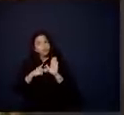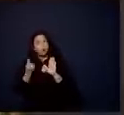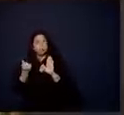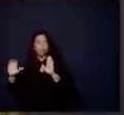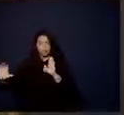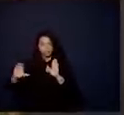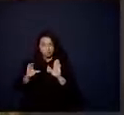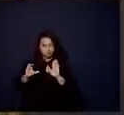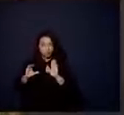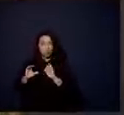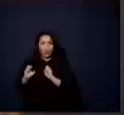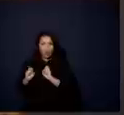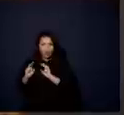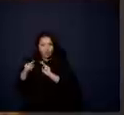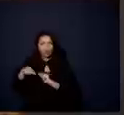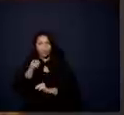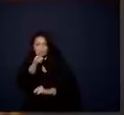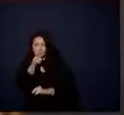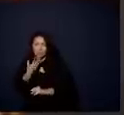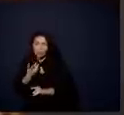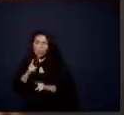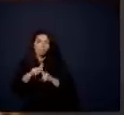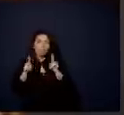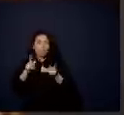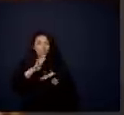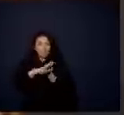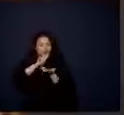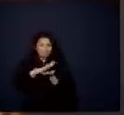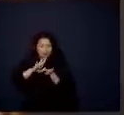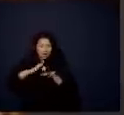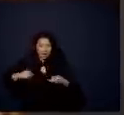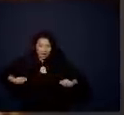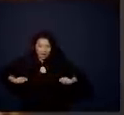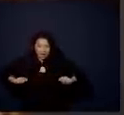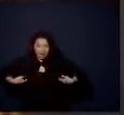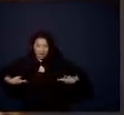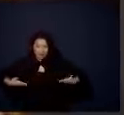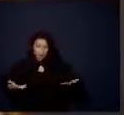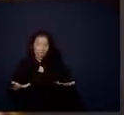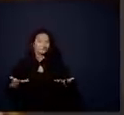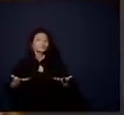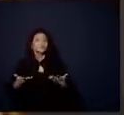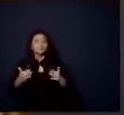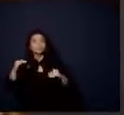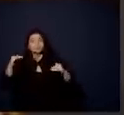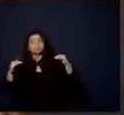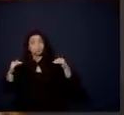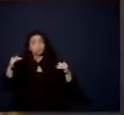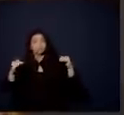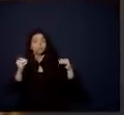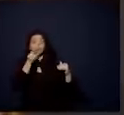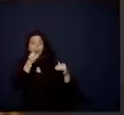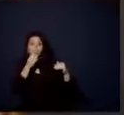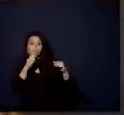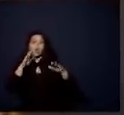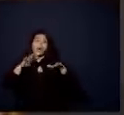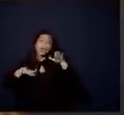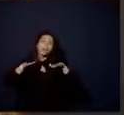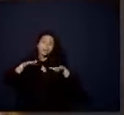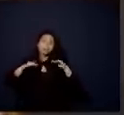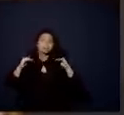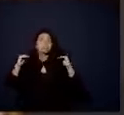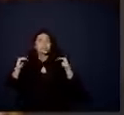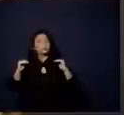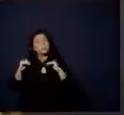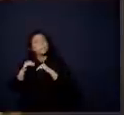comparando com os pares a gente tem um gasto adequado até às vezes superior a outros pares